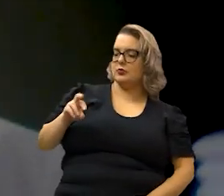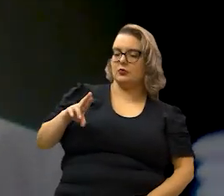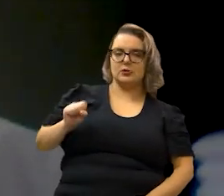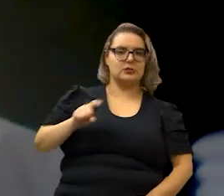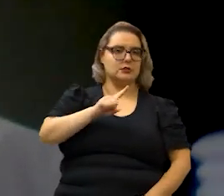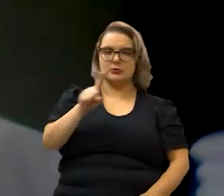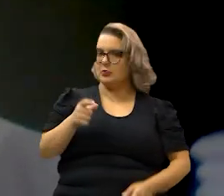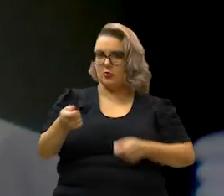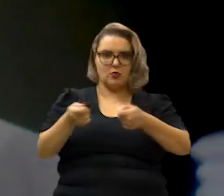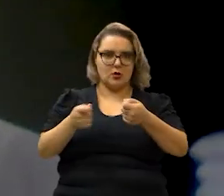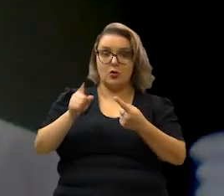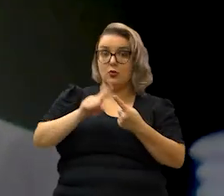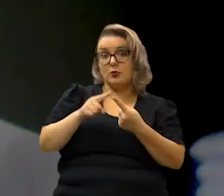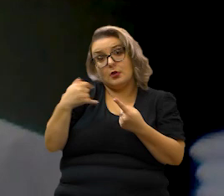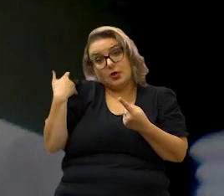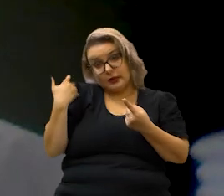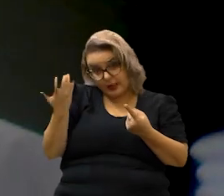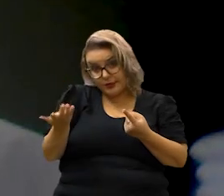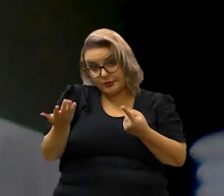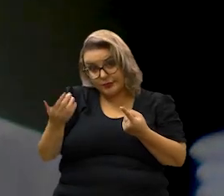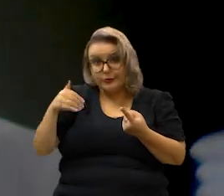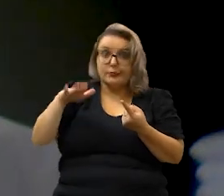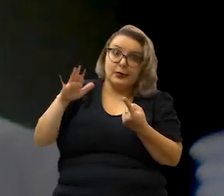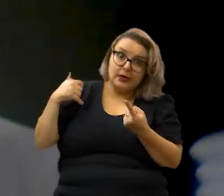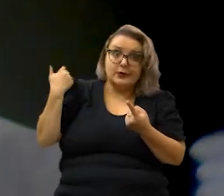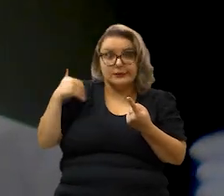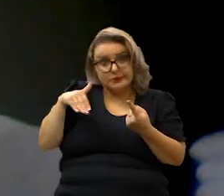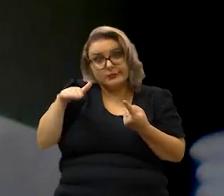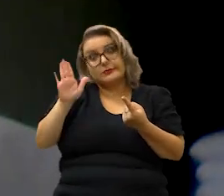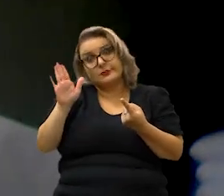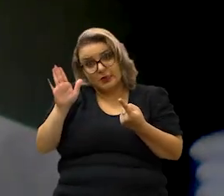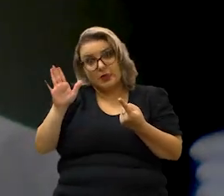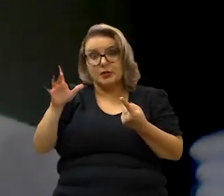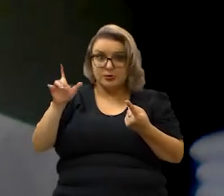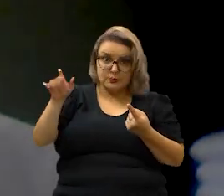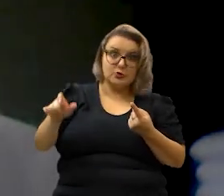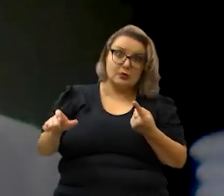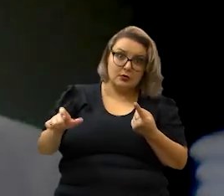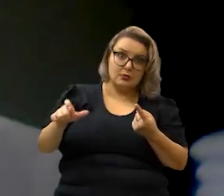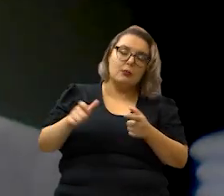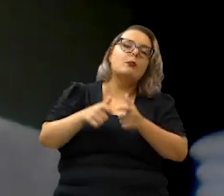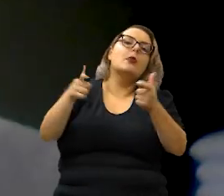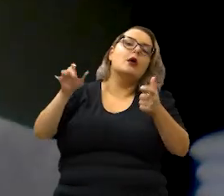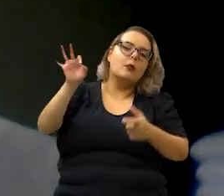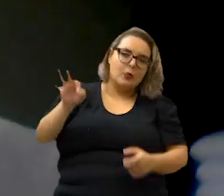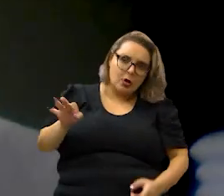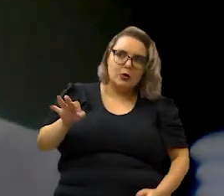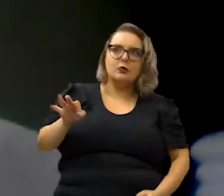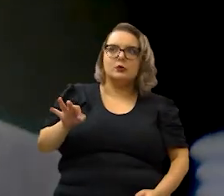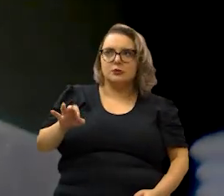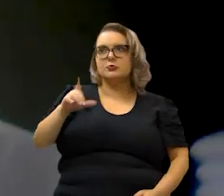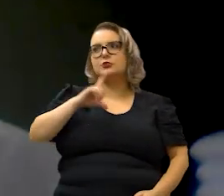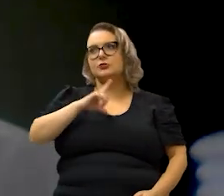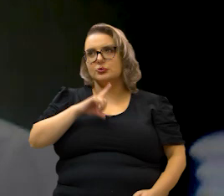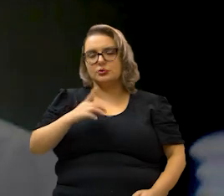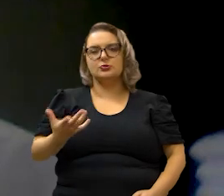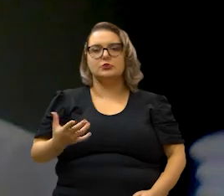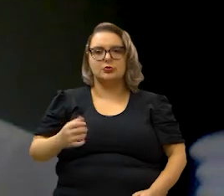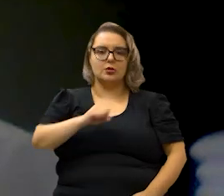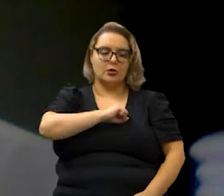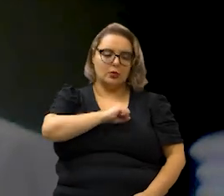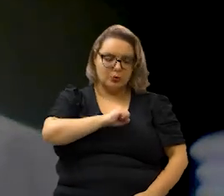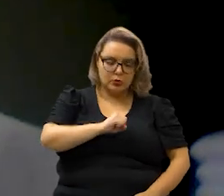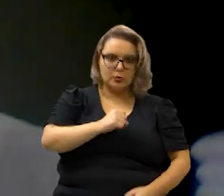são controláveis. Um é a idade. Quanto mais idade o indivíduo tem, maior é a probabilidade que ele passa a ter